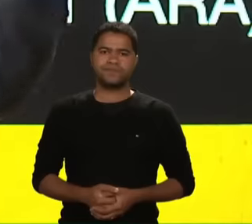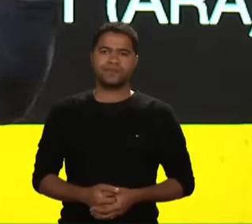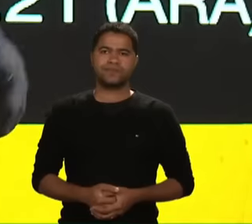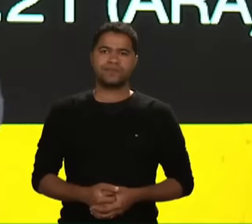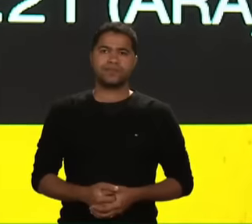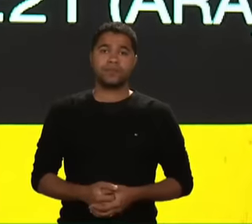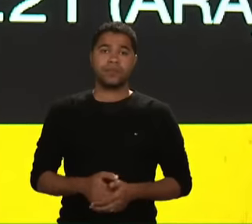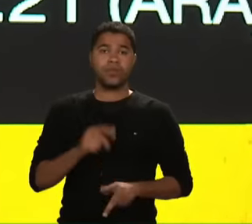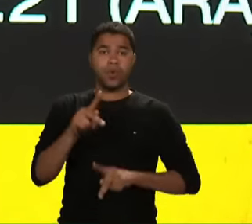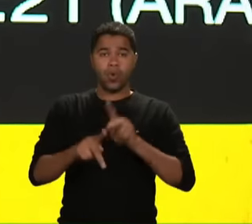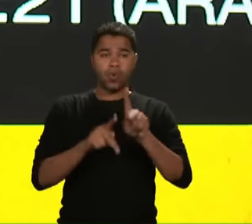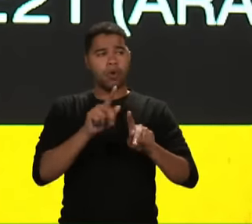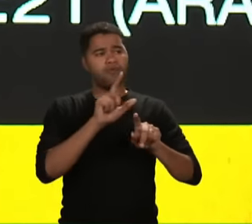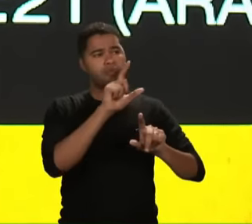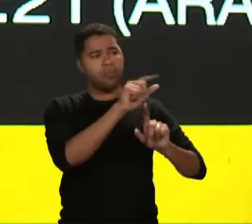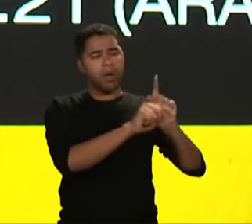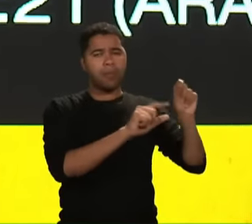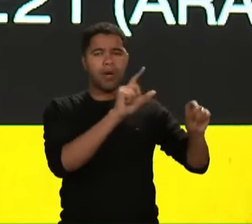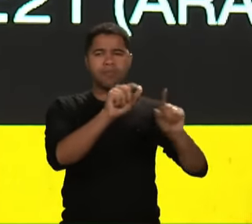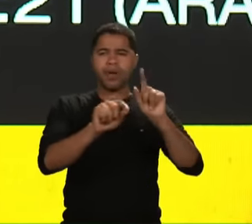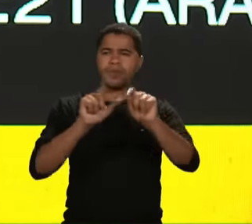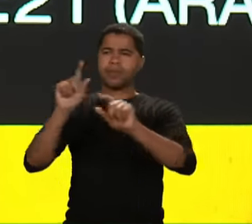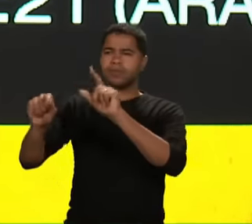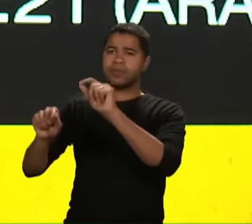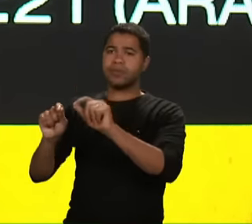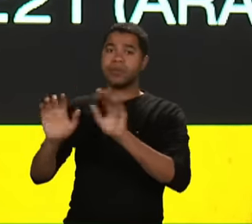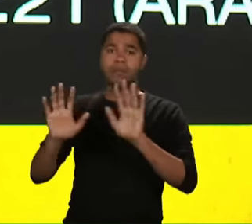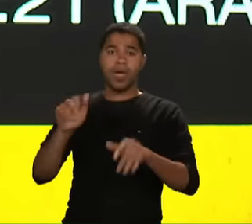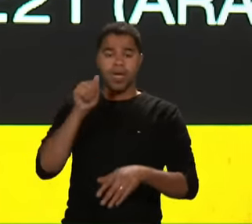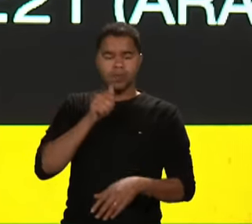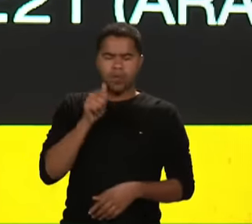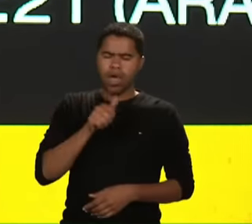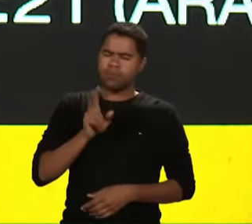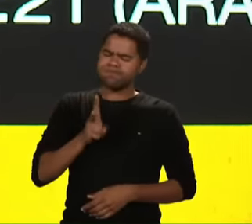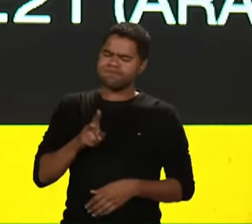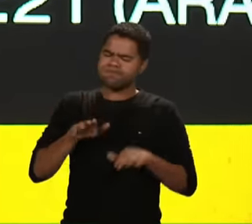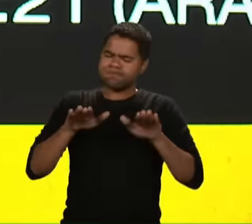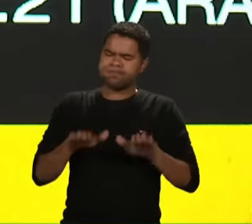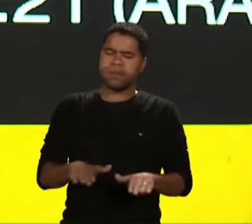O povo foi embora, mas aquela moça ficou.